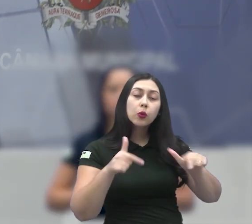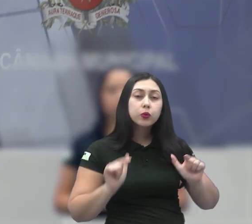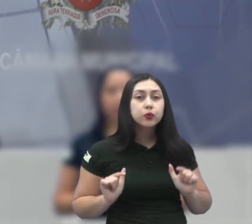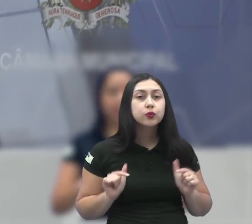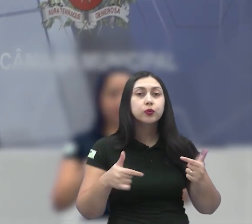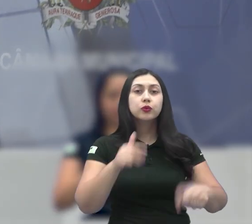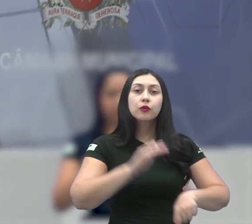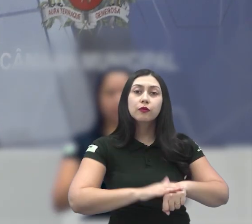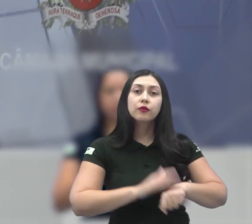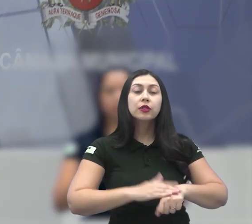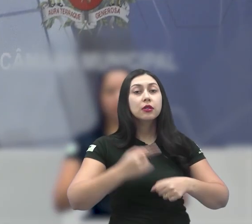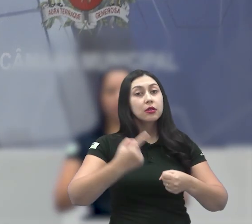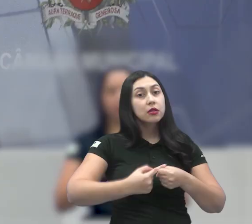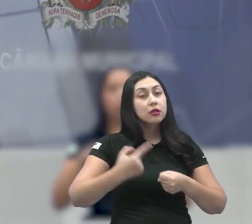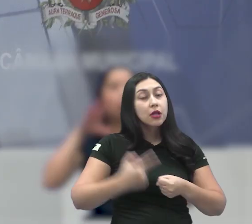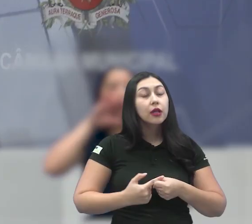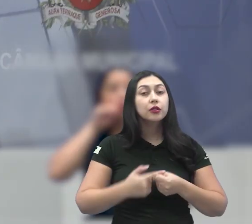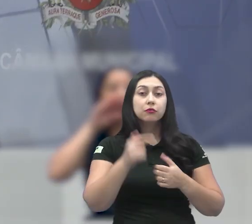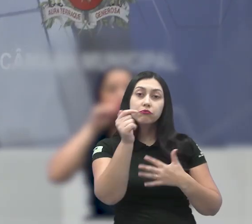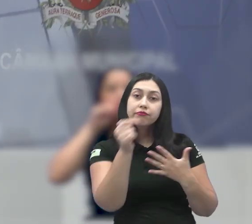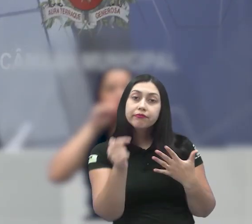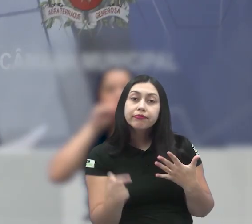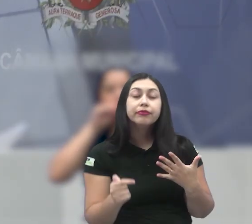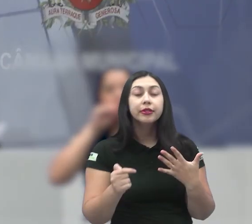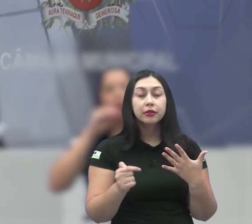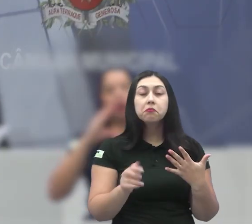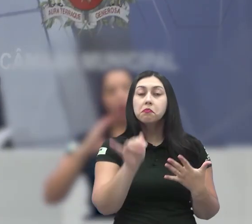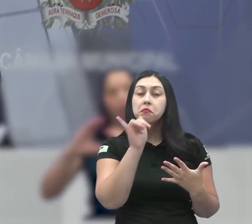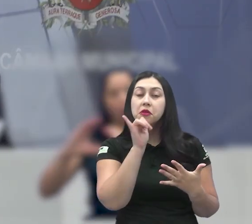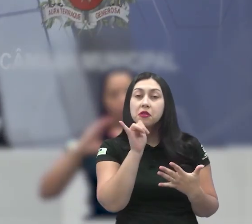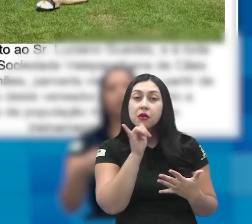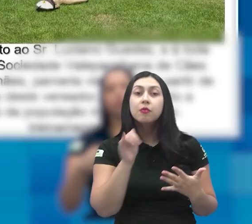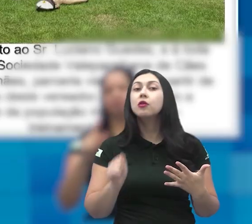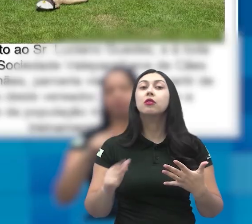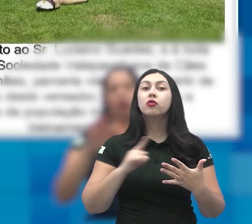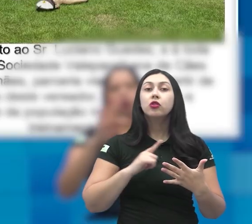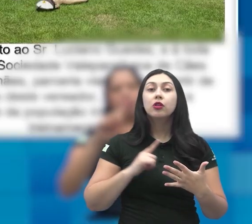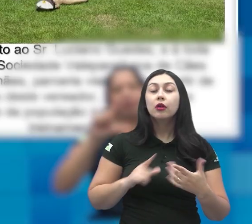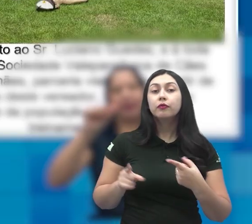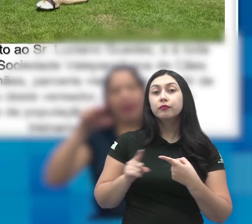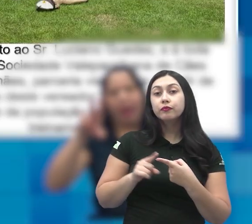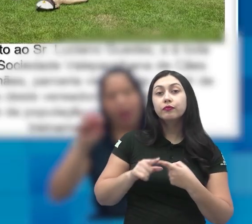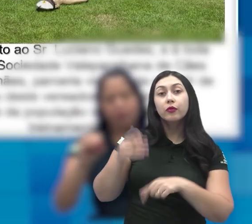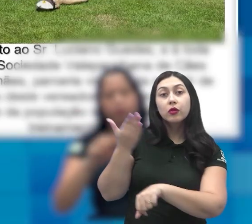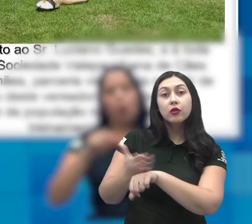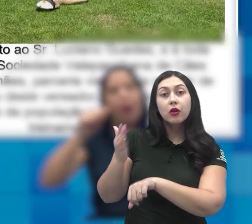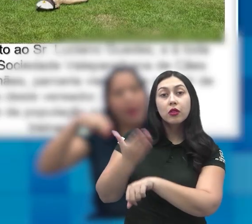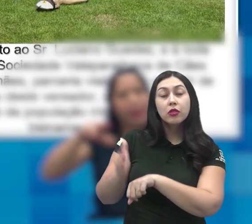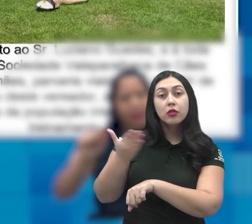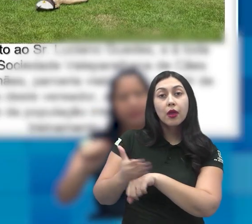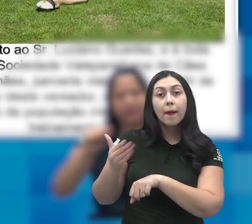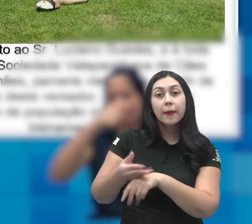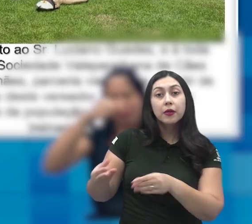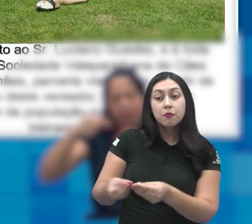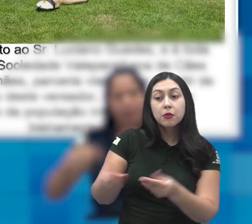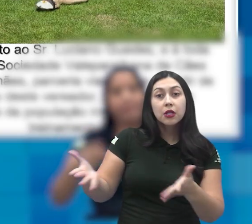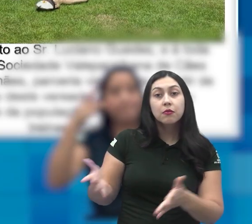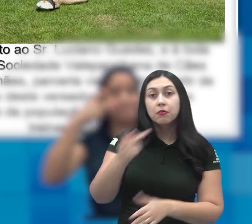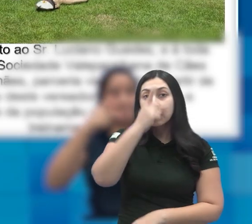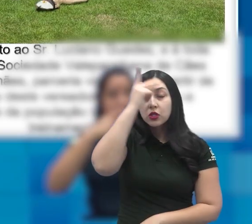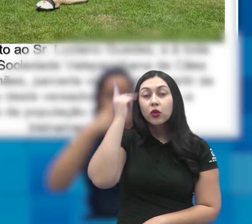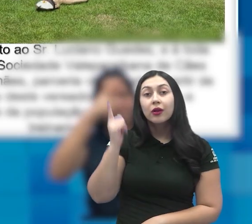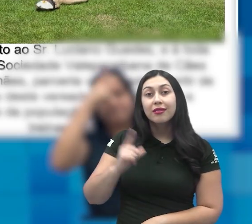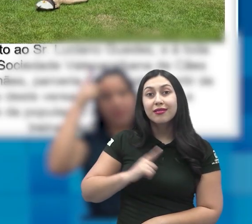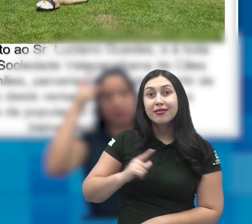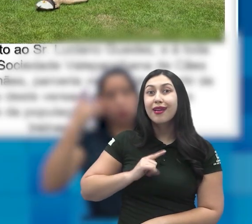o vereador Sena, prestou contas de ações realizadas na cidade. Entre as atividades apontadas pelo parlamentar estavam